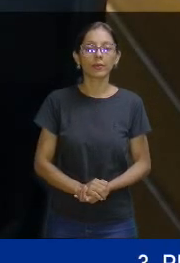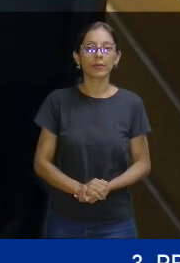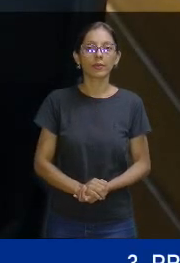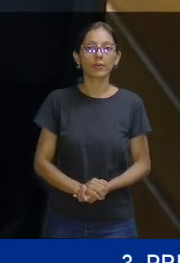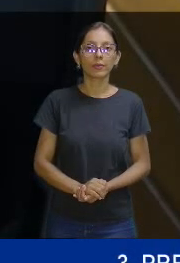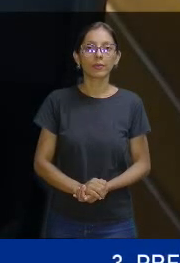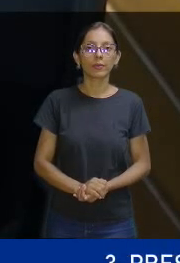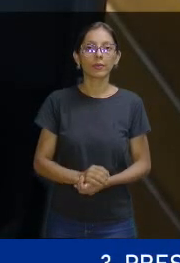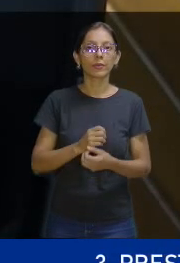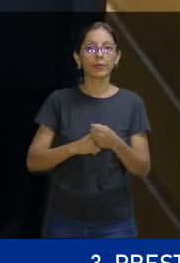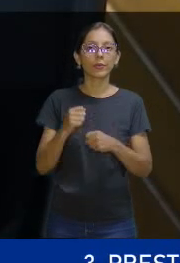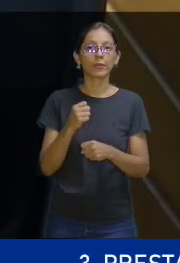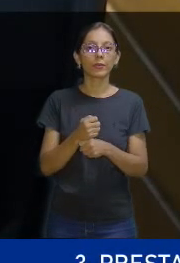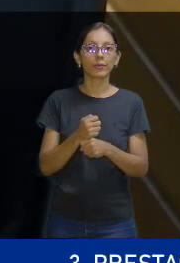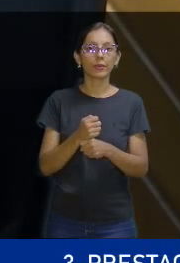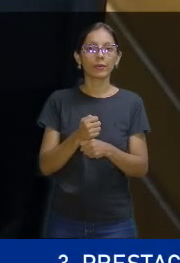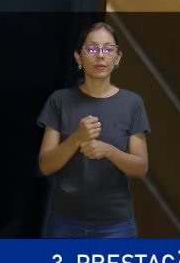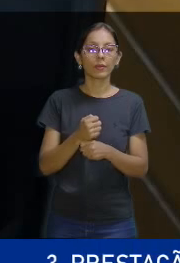Do ano de